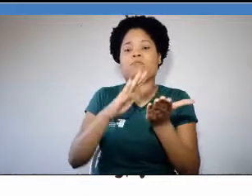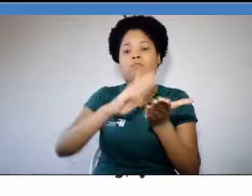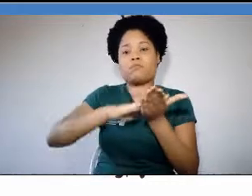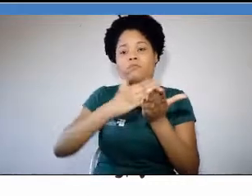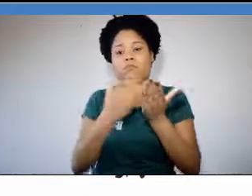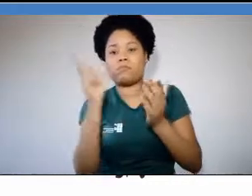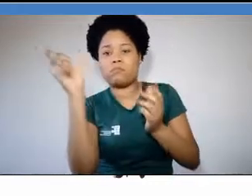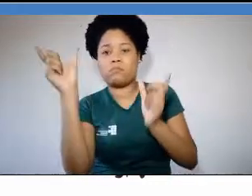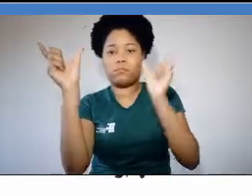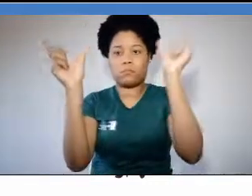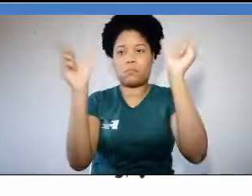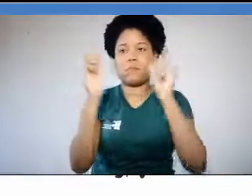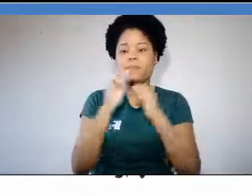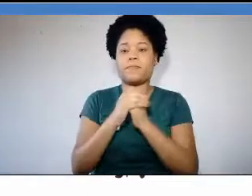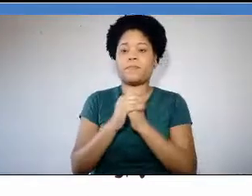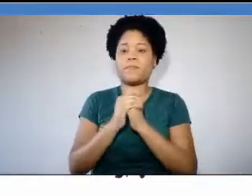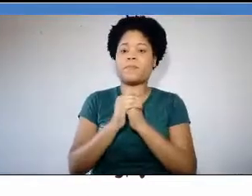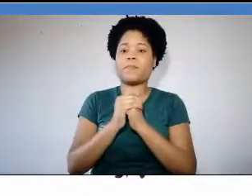e demodular.